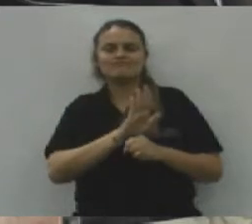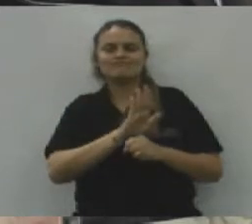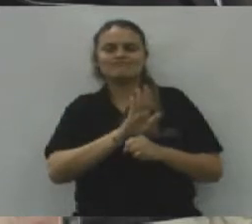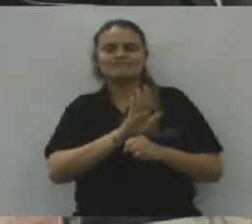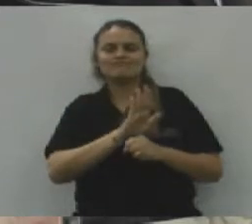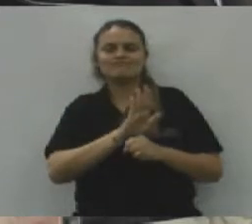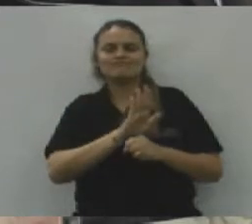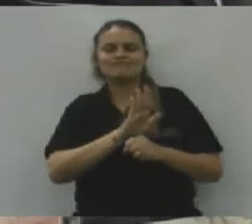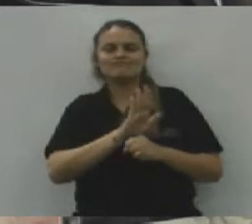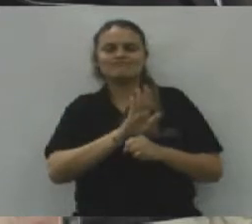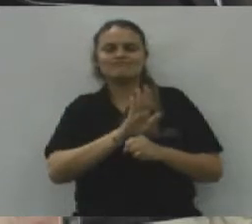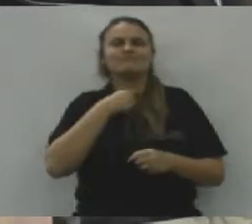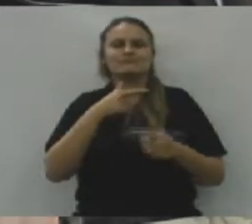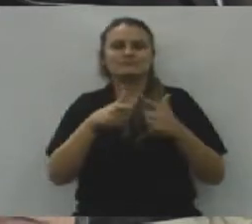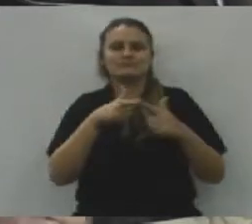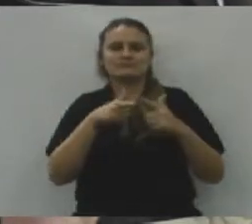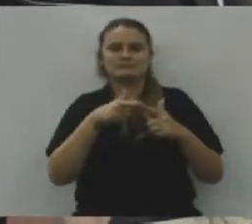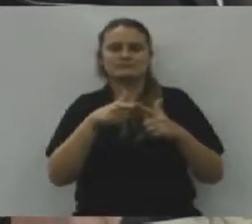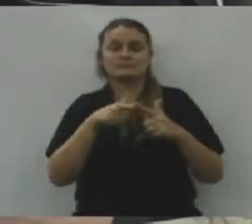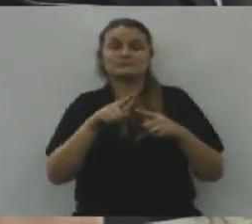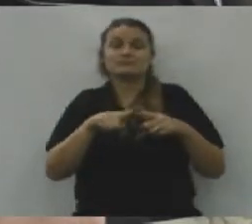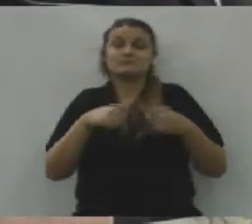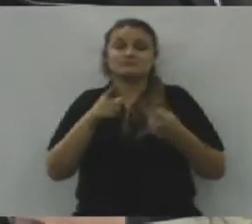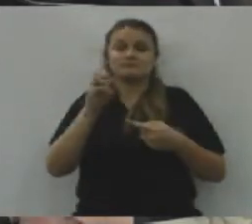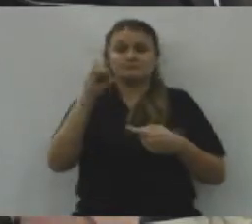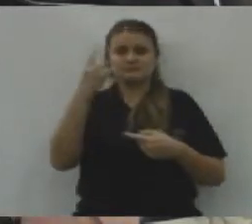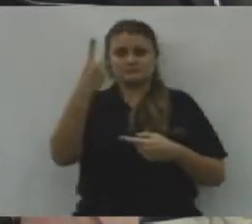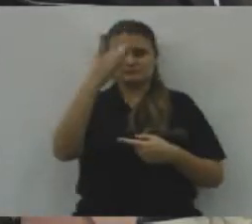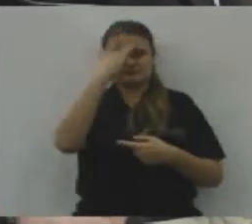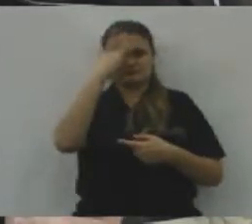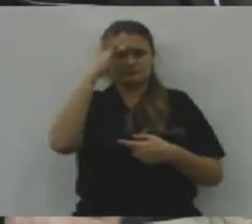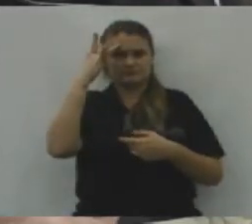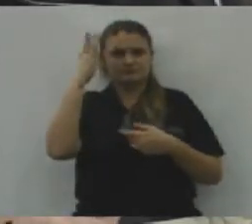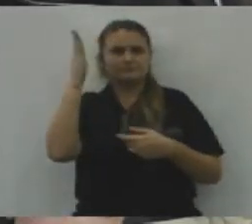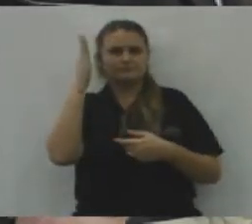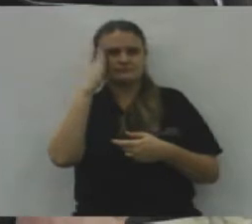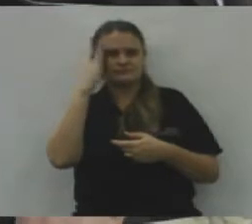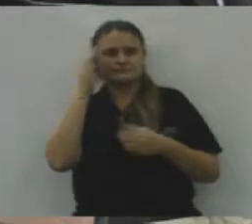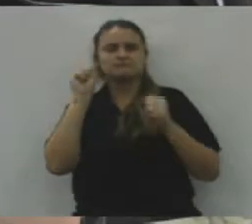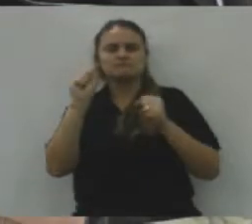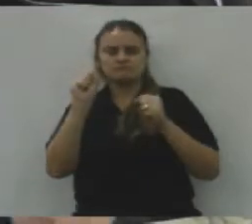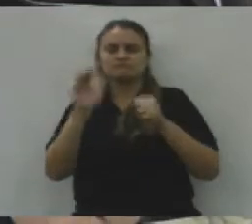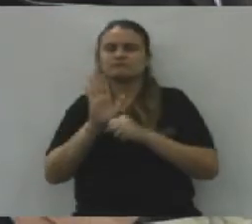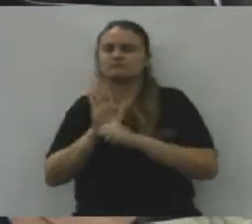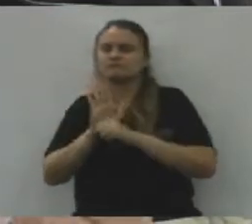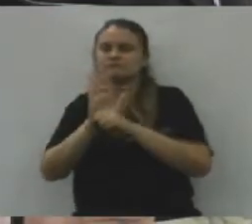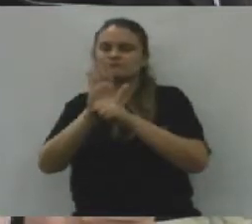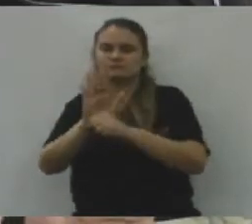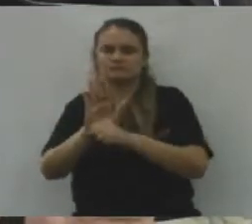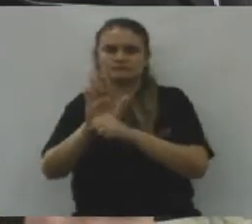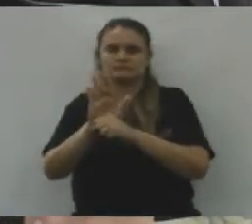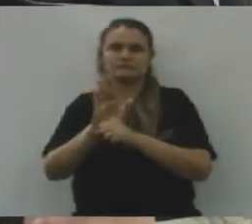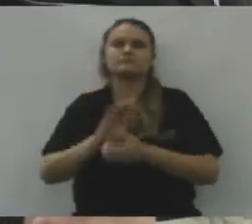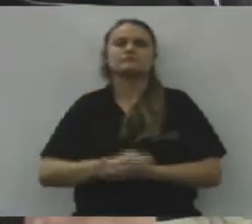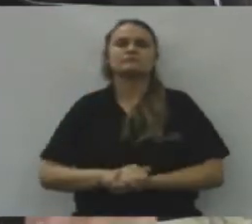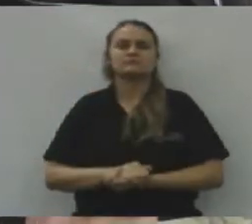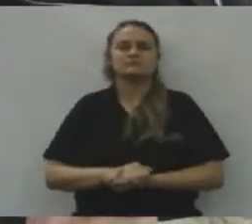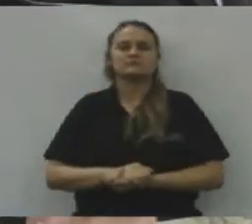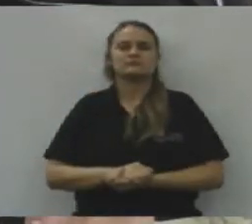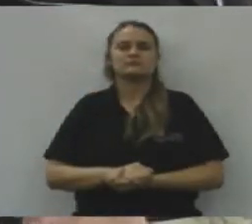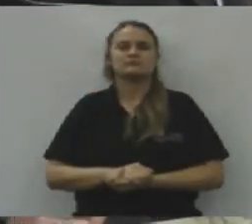Mas até uma pessoa instruída por perto, independente se é adulto ou criança, pode fazer